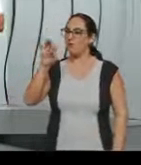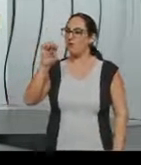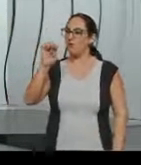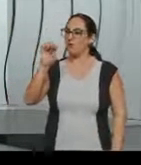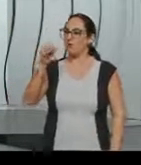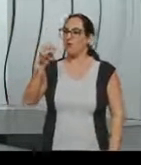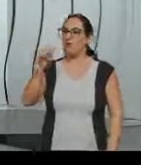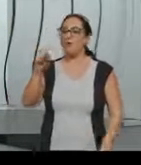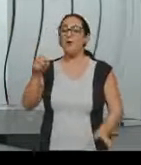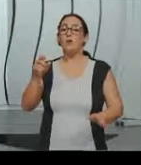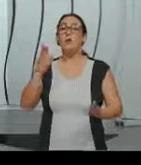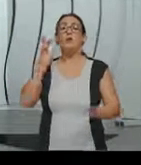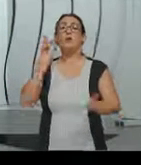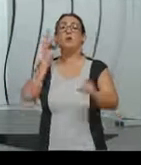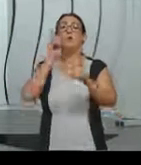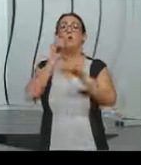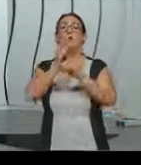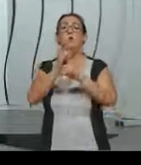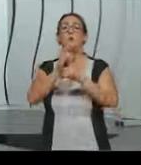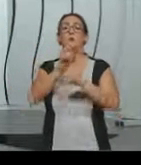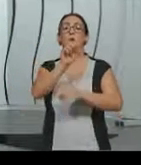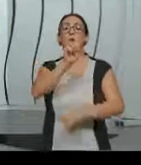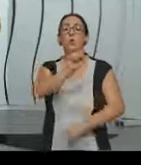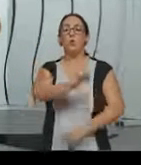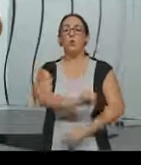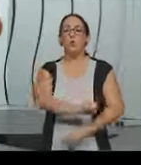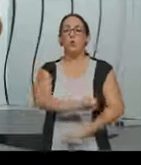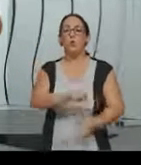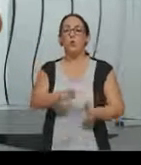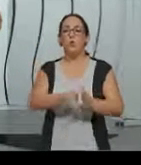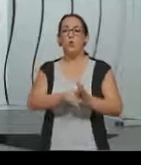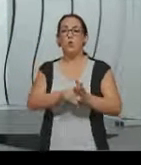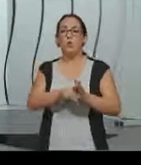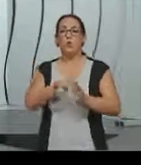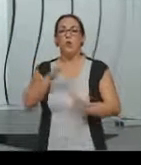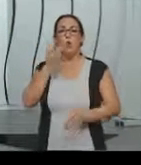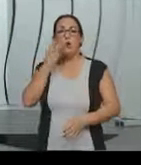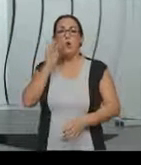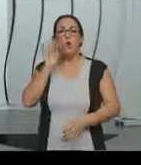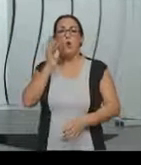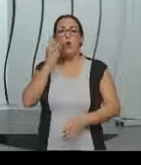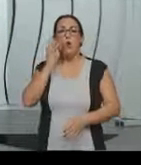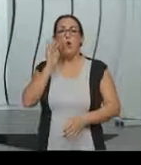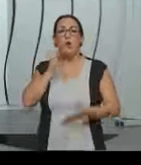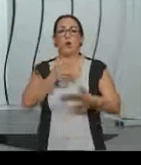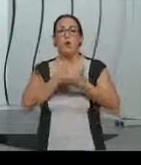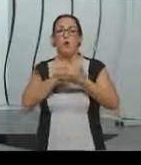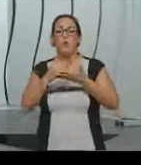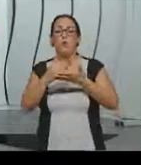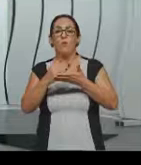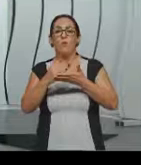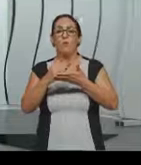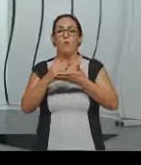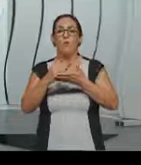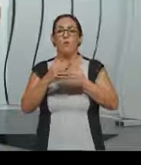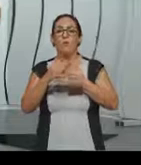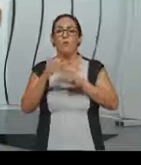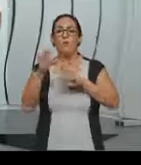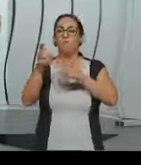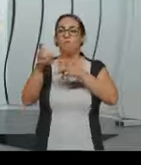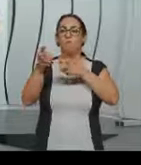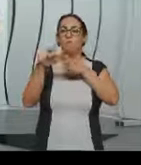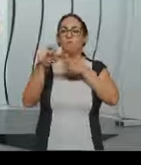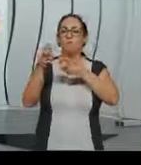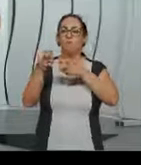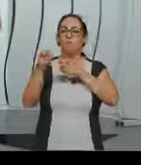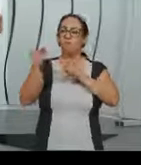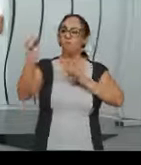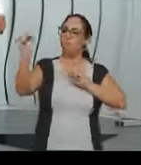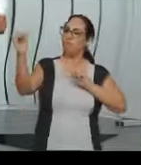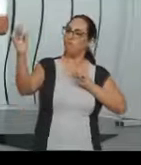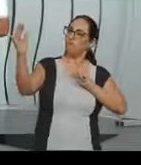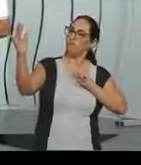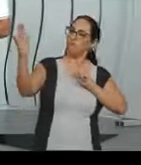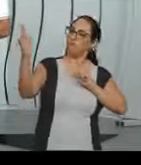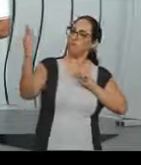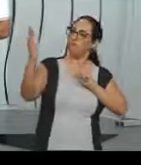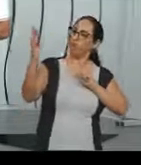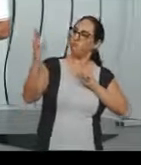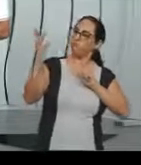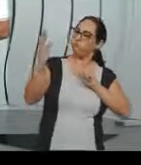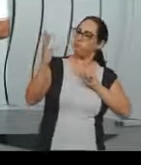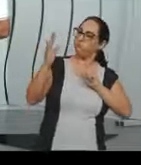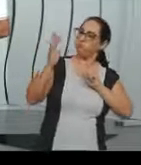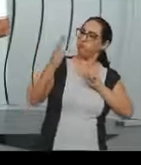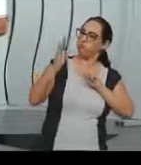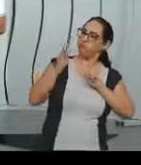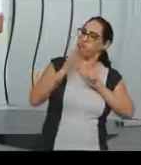né? Uma grande reserva de ouro, começa a atrair aventureiros de toda a ordem, né? Principalmente